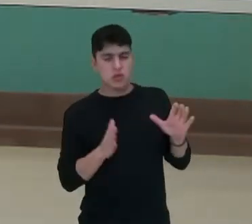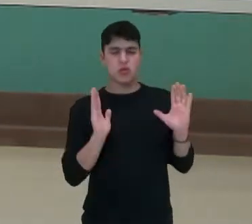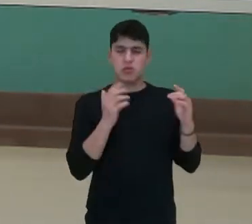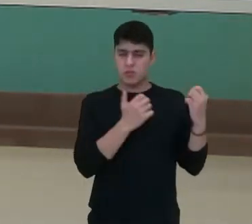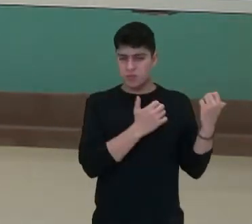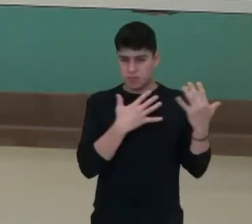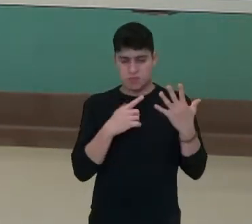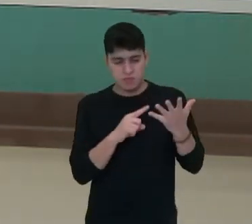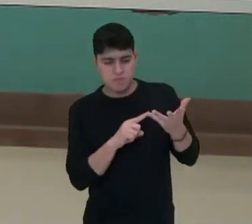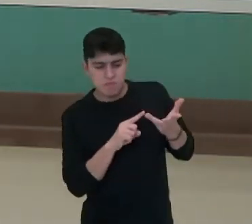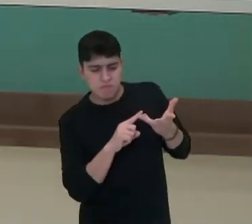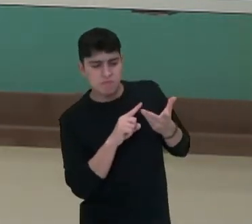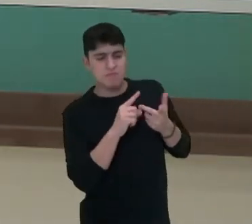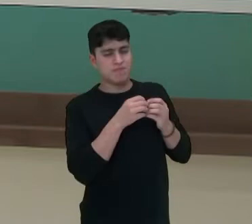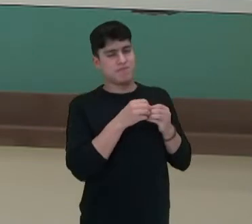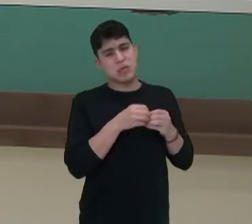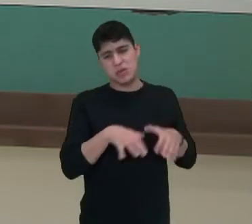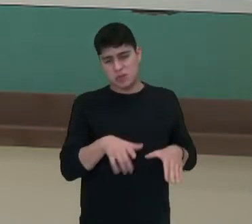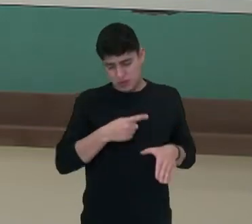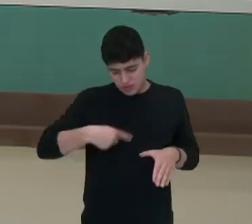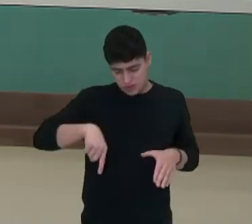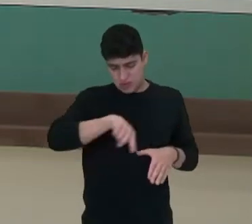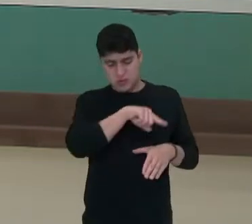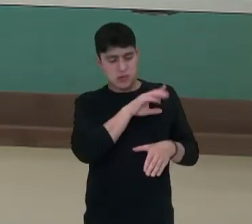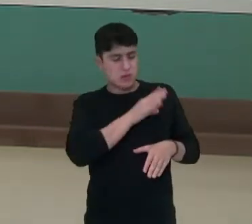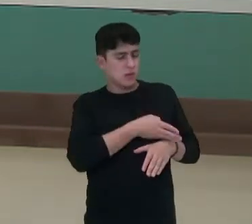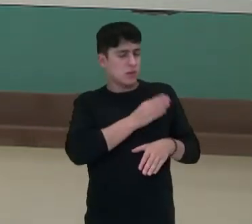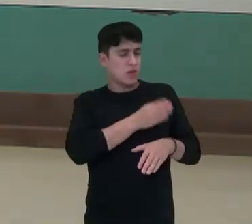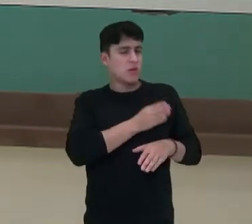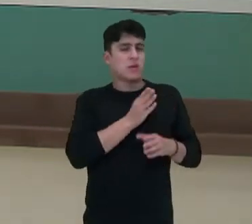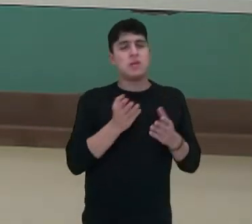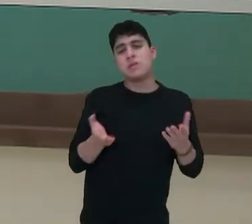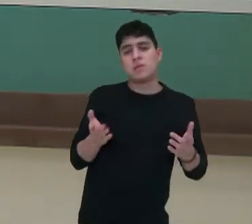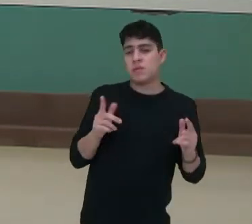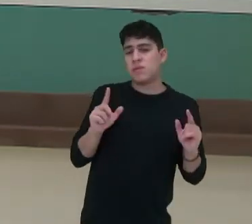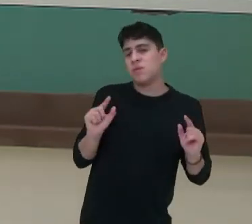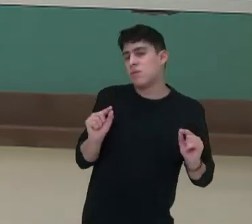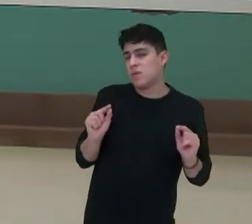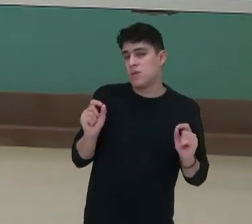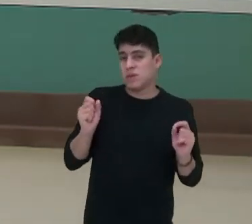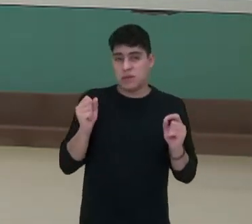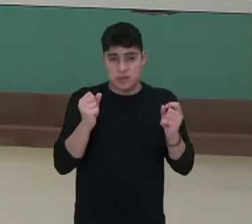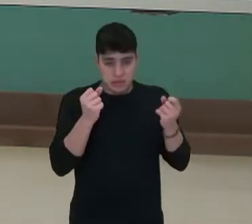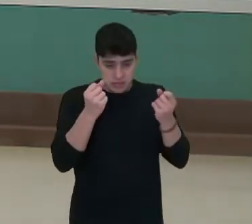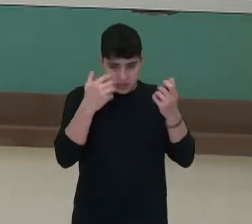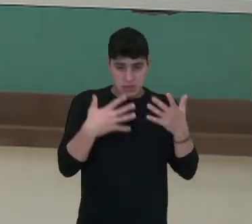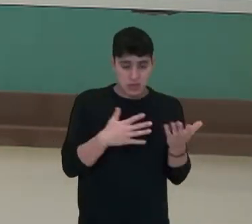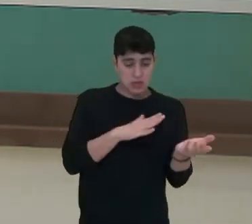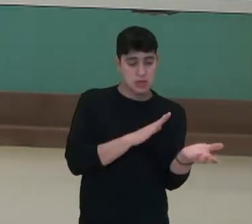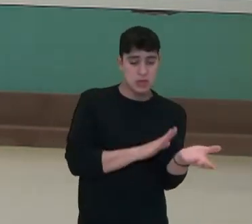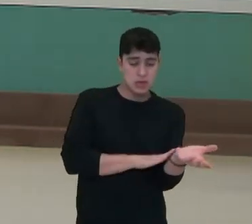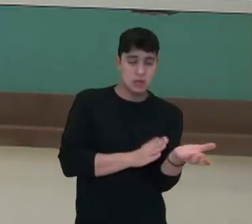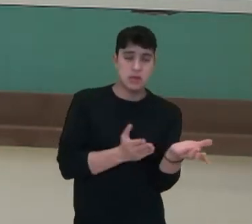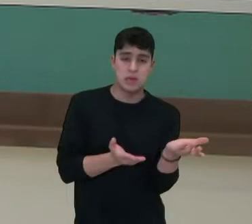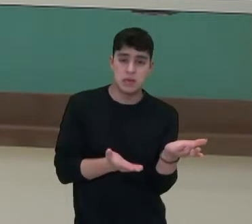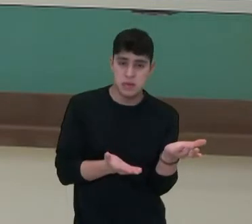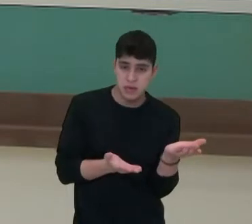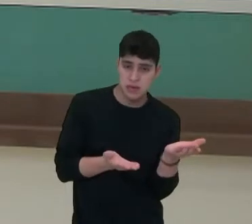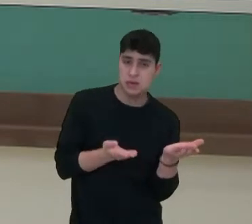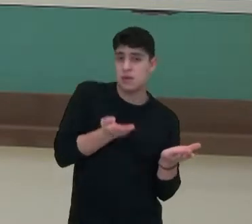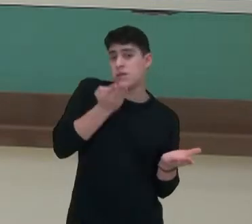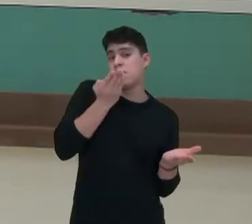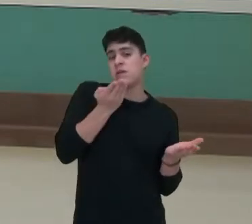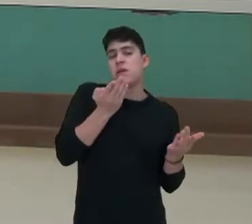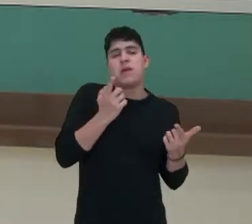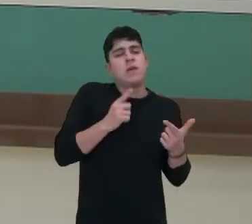nossos sistemas. Nós estamos falando do sistema cardiovascular. Então nós falamos já da hipertensão ou pressão